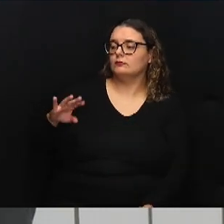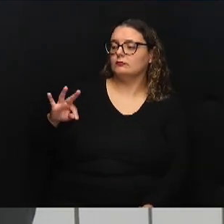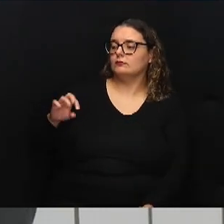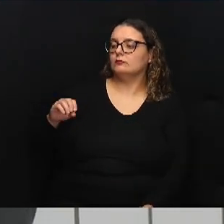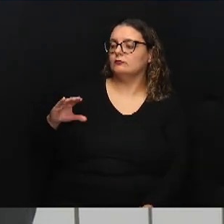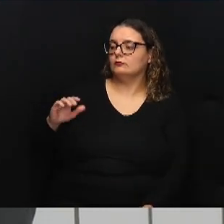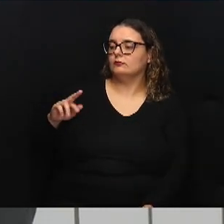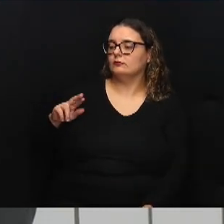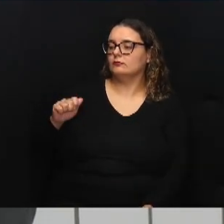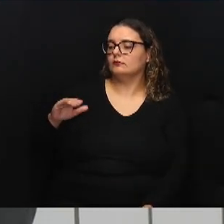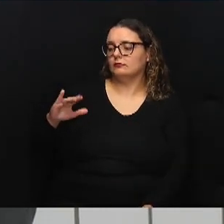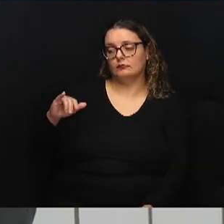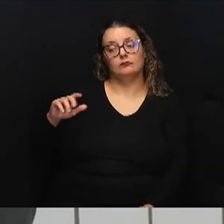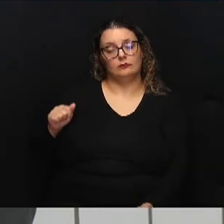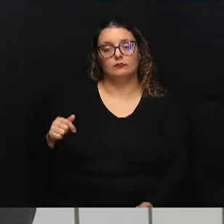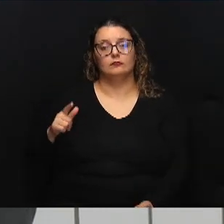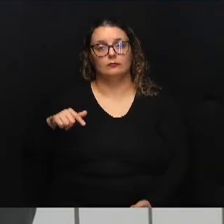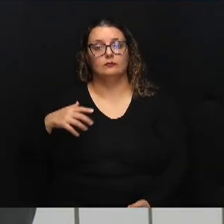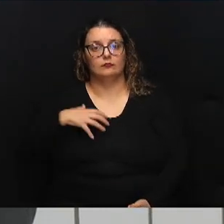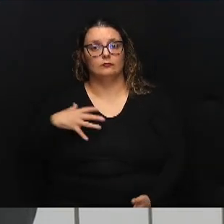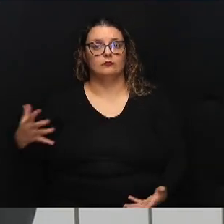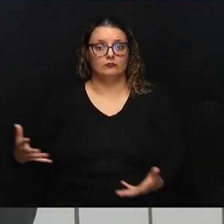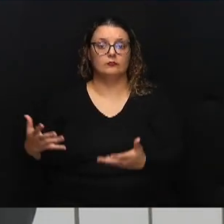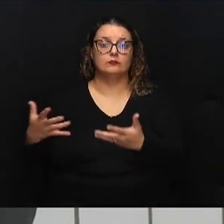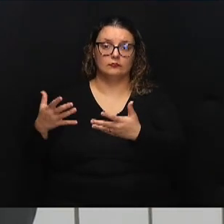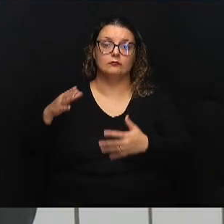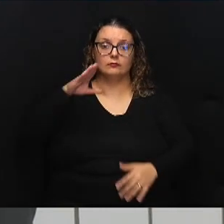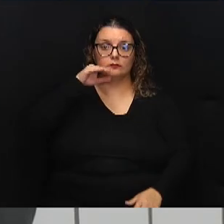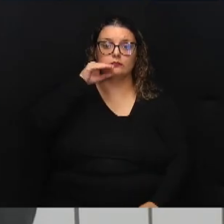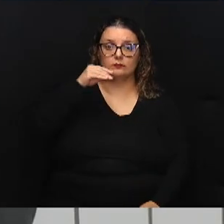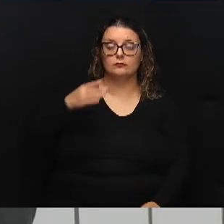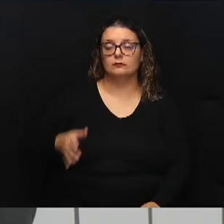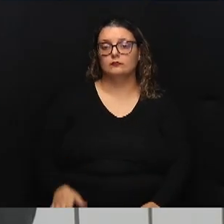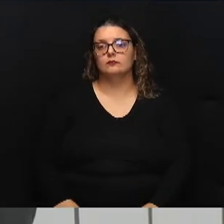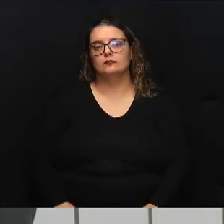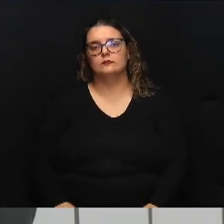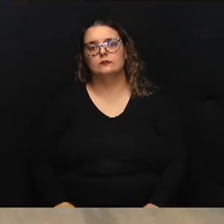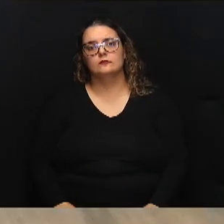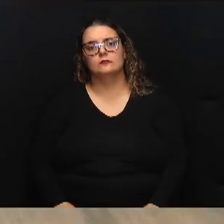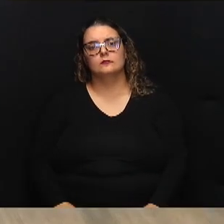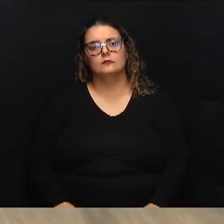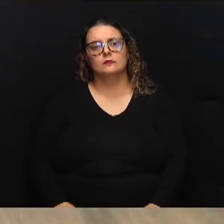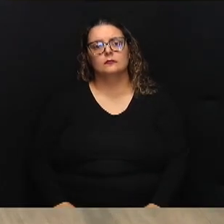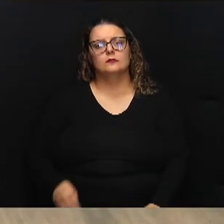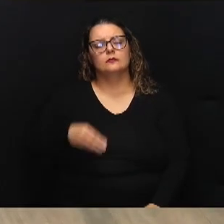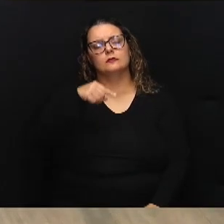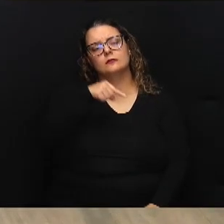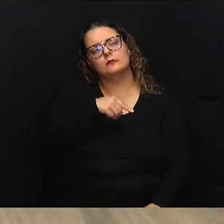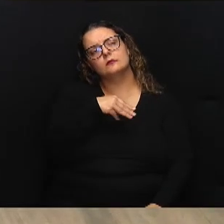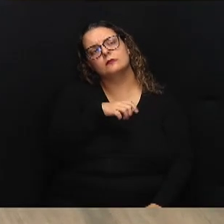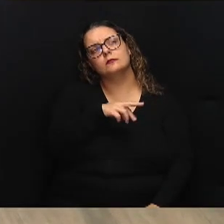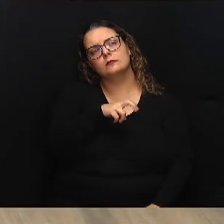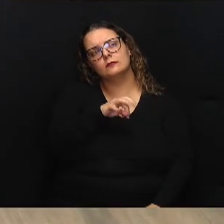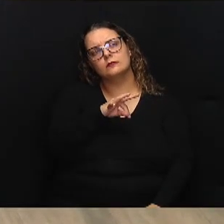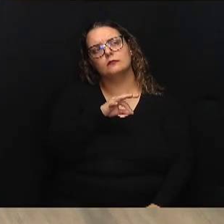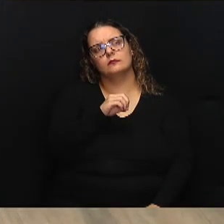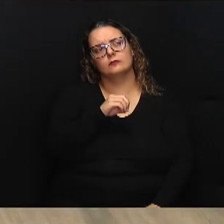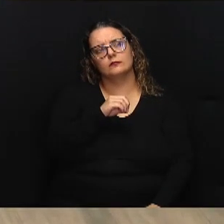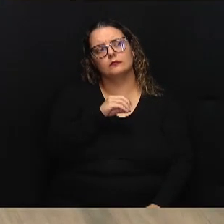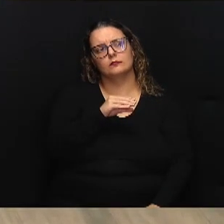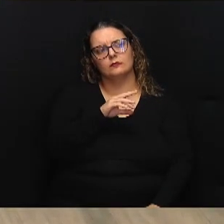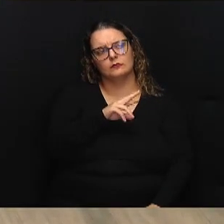né? Eu acho que é uma maneira de você incentivar bastante o funcionário, né? E essa meritocracia, ela deve ser